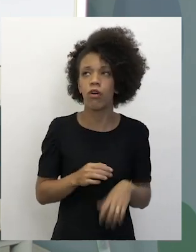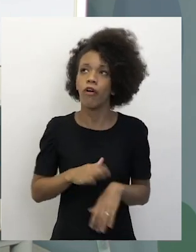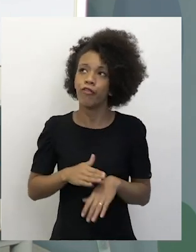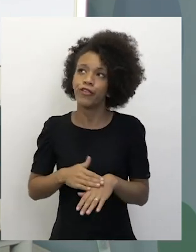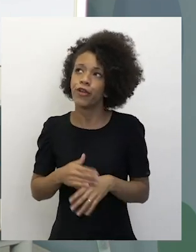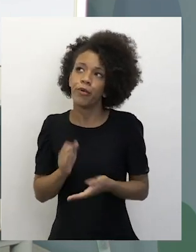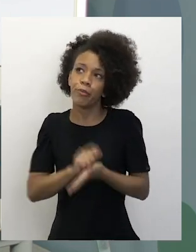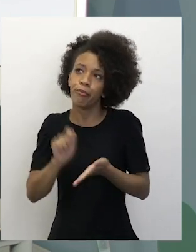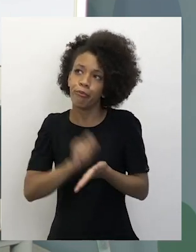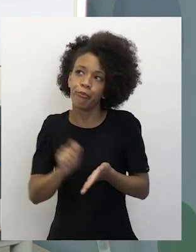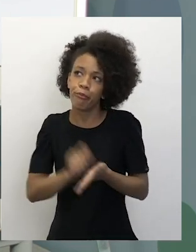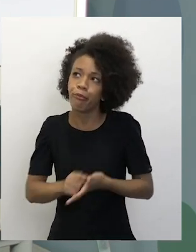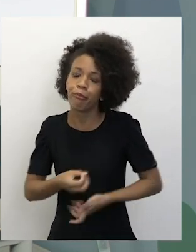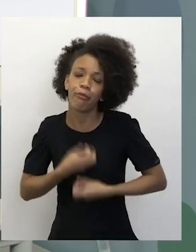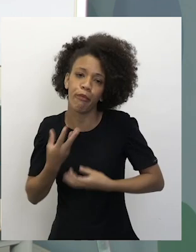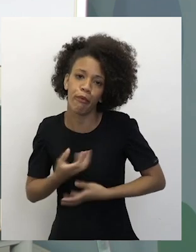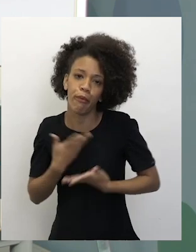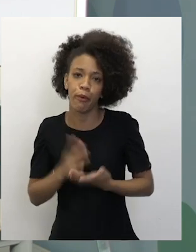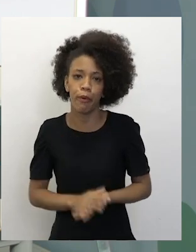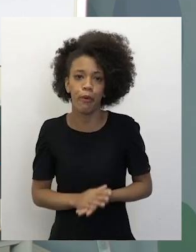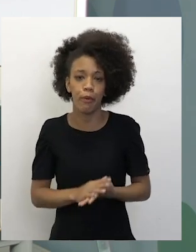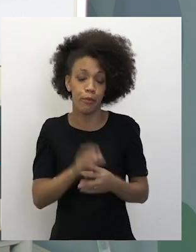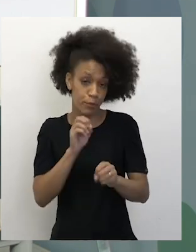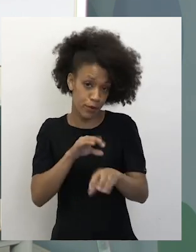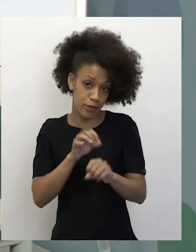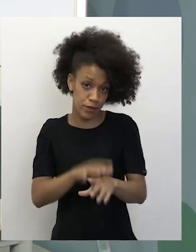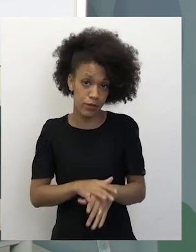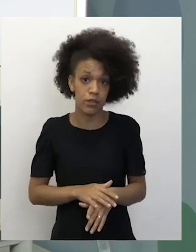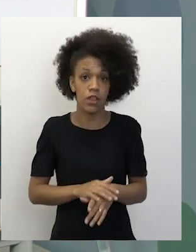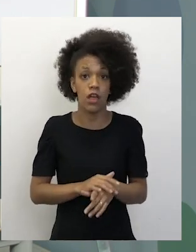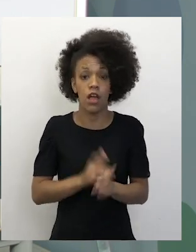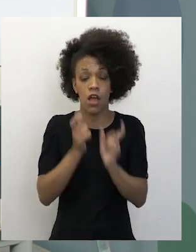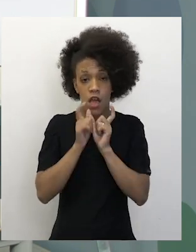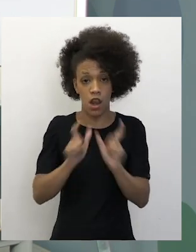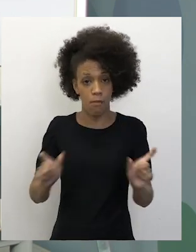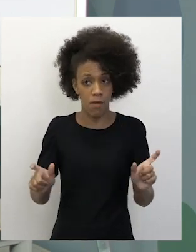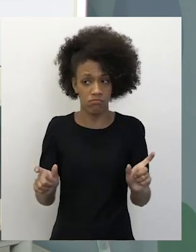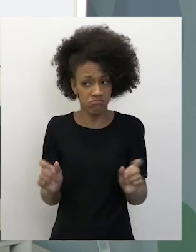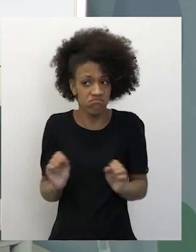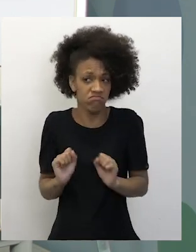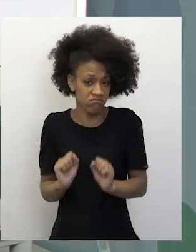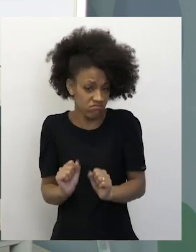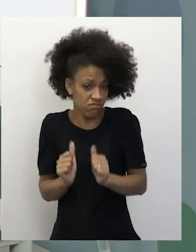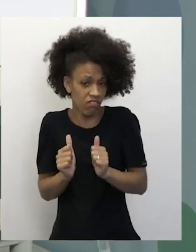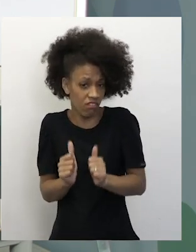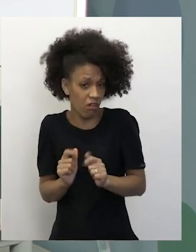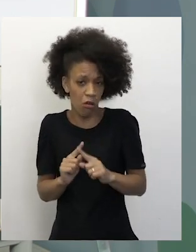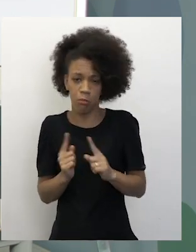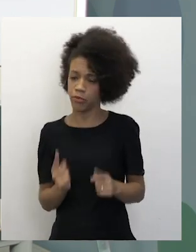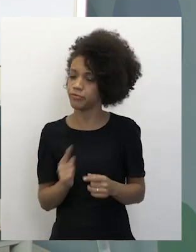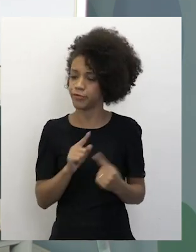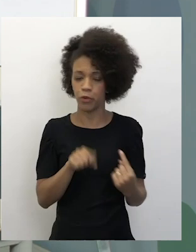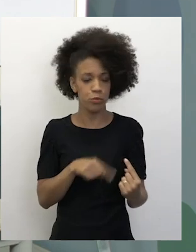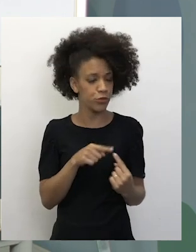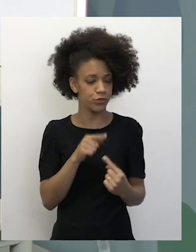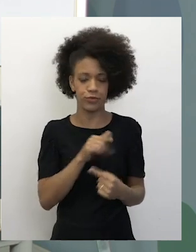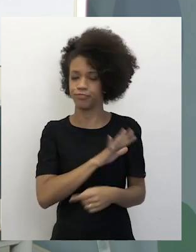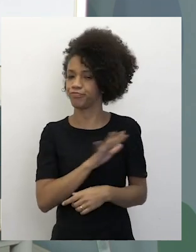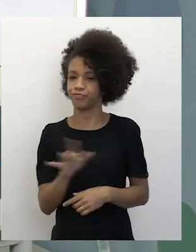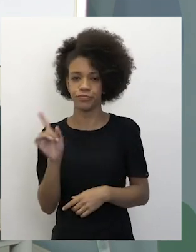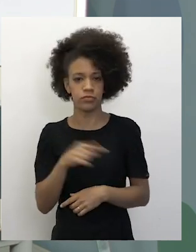para que as pessoas para ensinar gramática eu posso até fazer uma poesia para isto mas não é a função da literatura